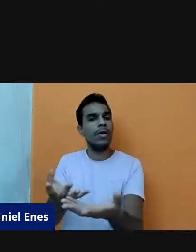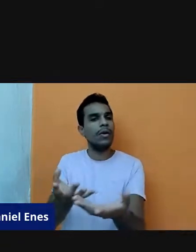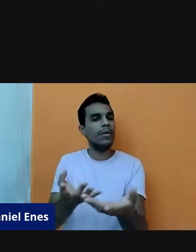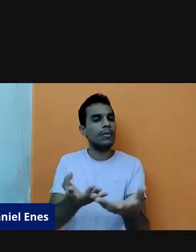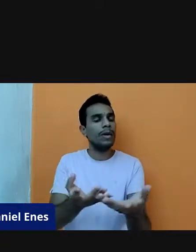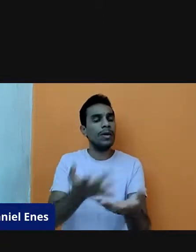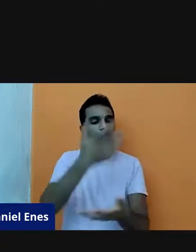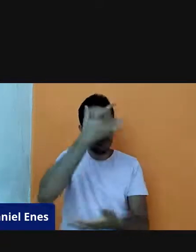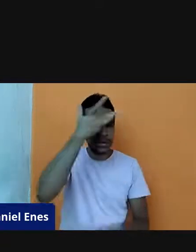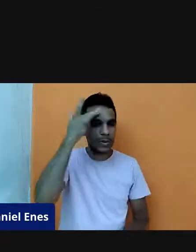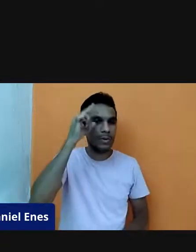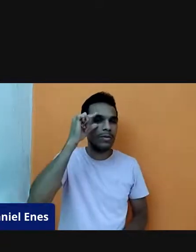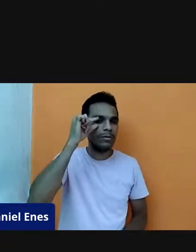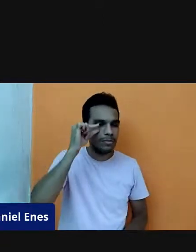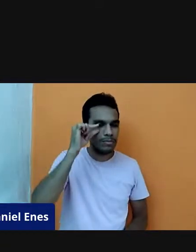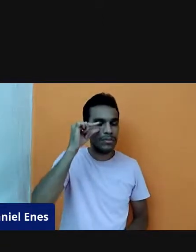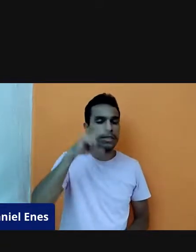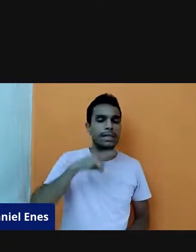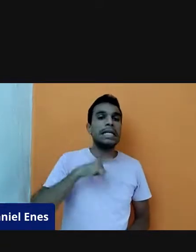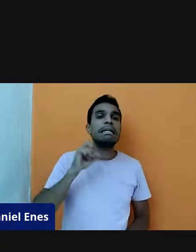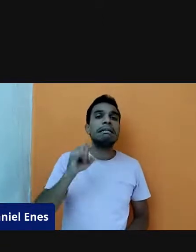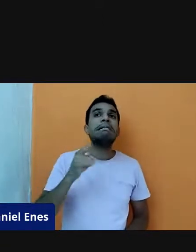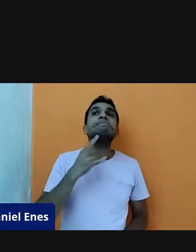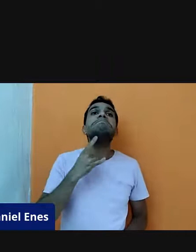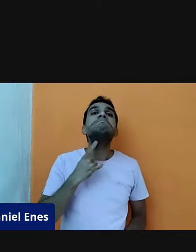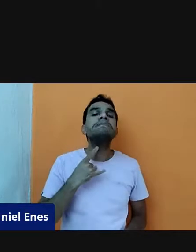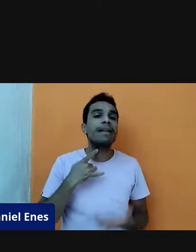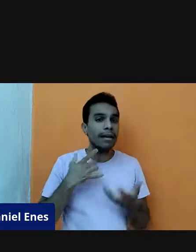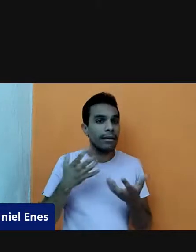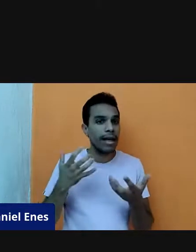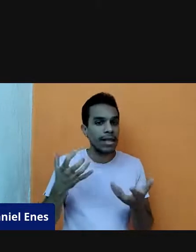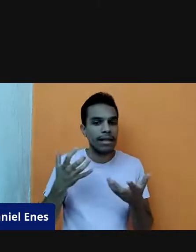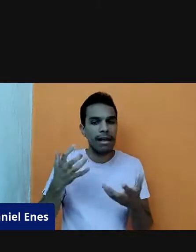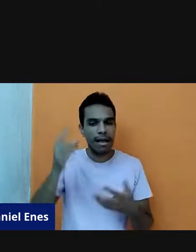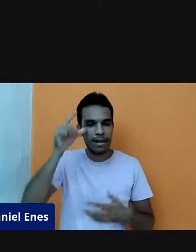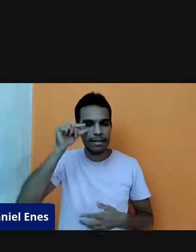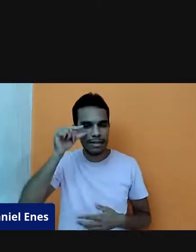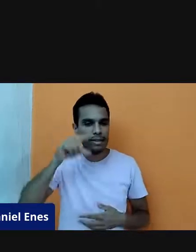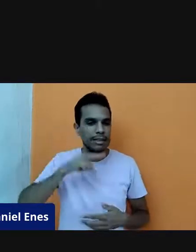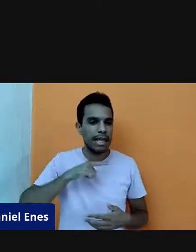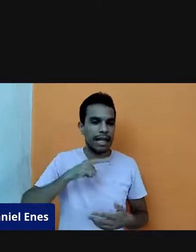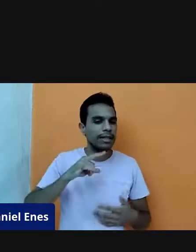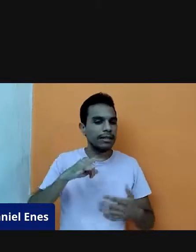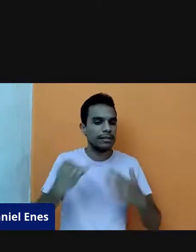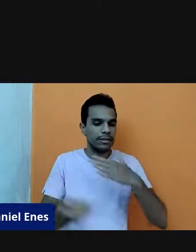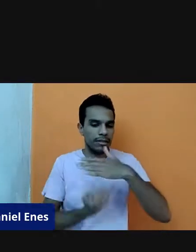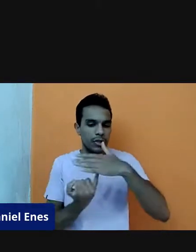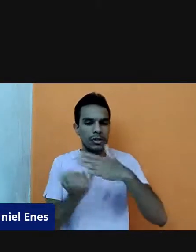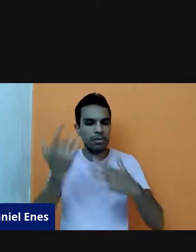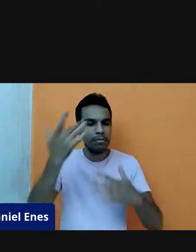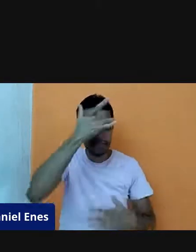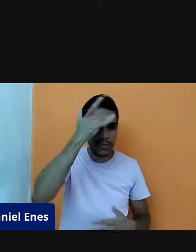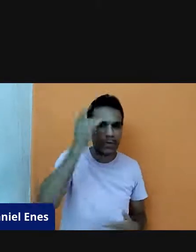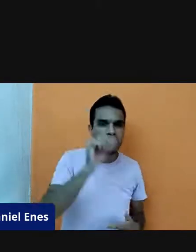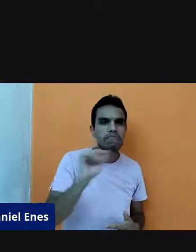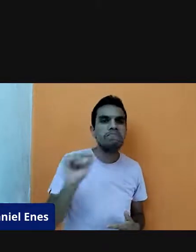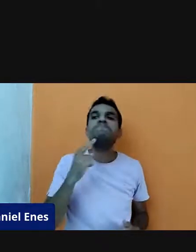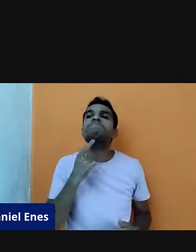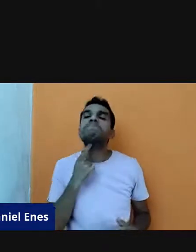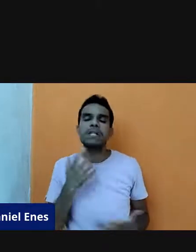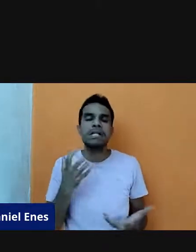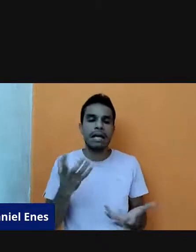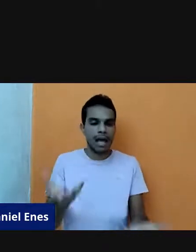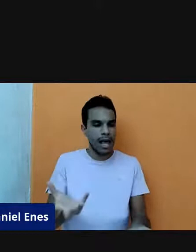visão. Então, quem desejar, quem tiver baixa visão nas instituições, ou quem for baixa visão e desejar